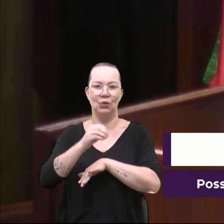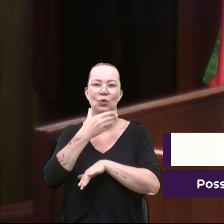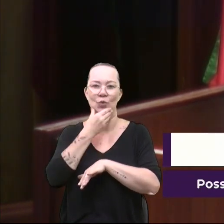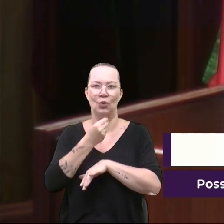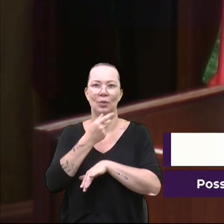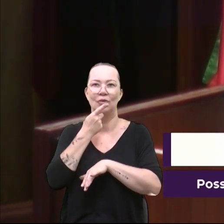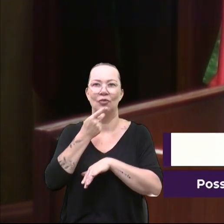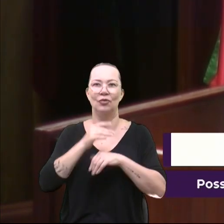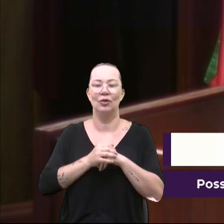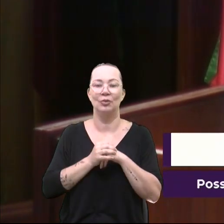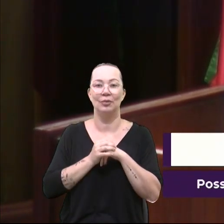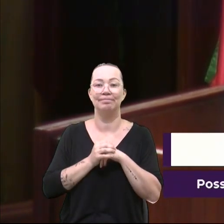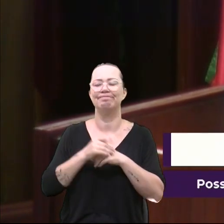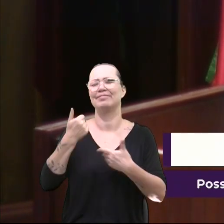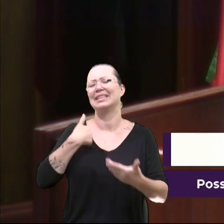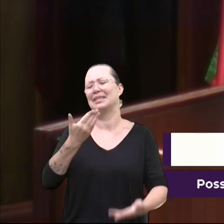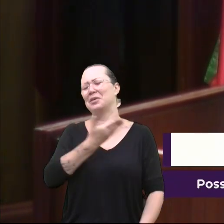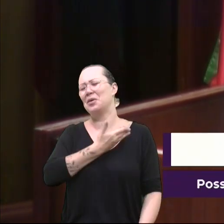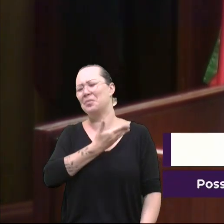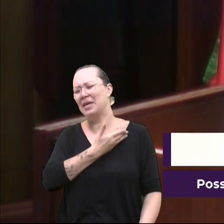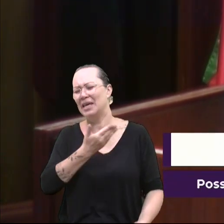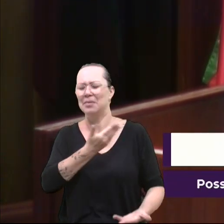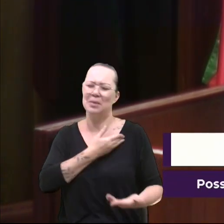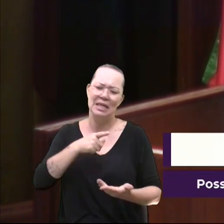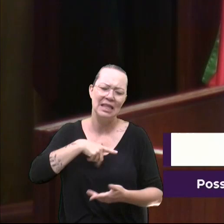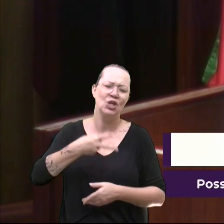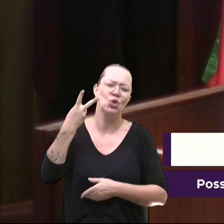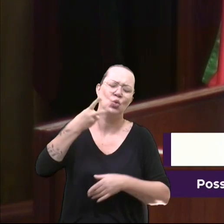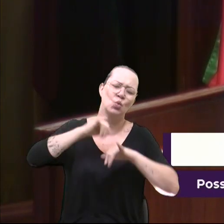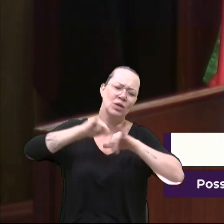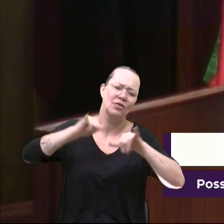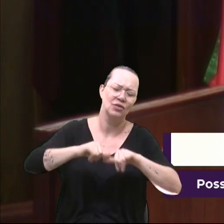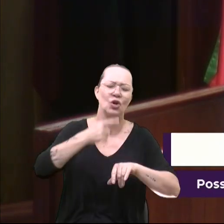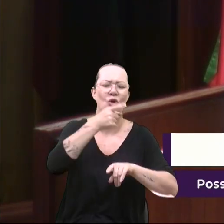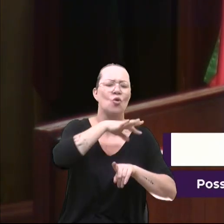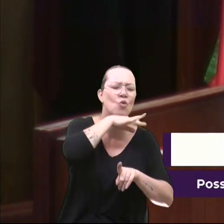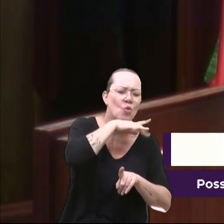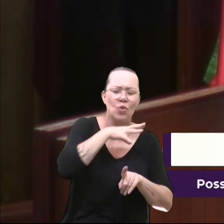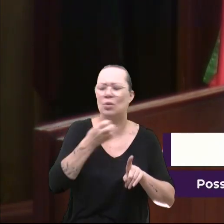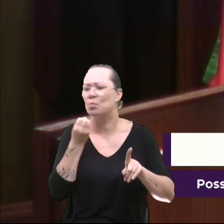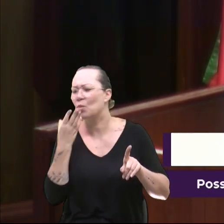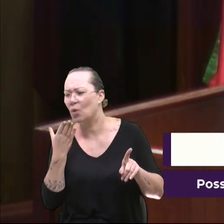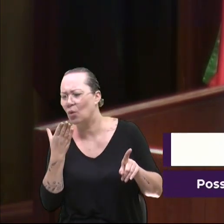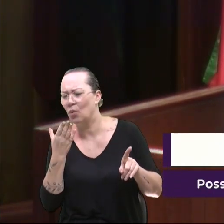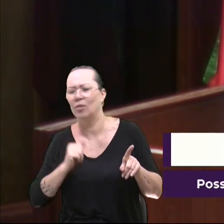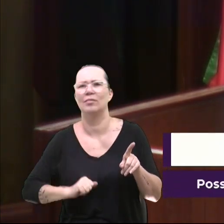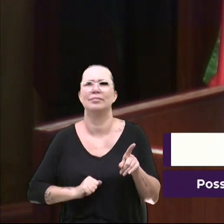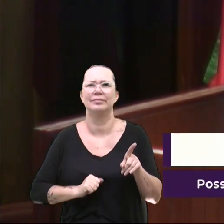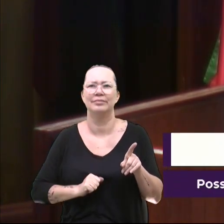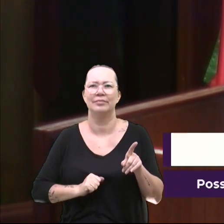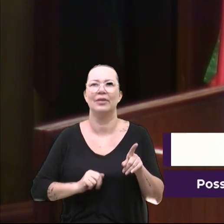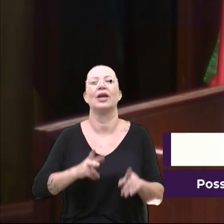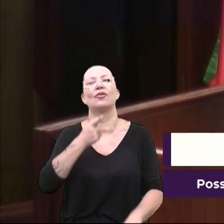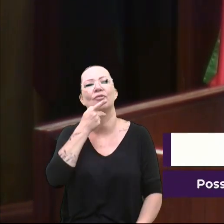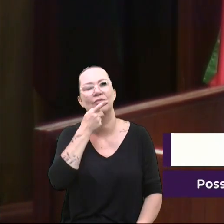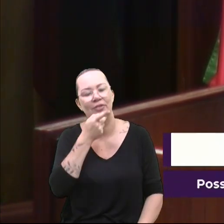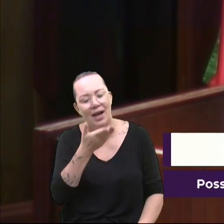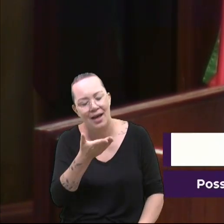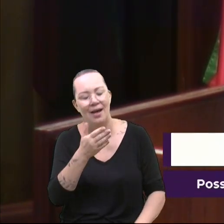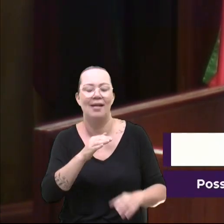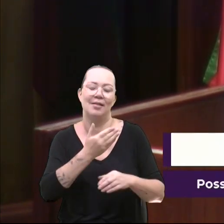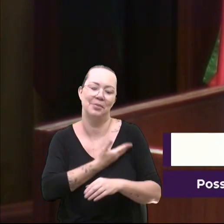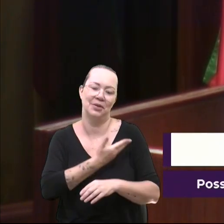Zé D'Ambrós, meu amigo Zé D'Ambrós, tenho duas notícias, uma ruim e uma boa para ti. Fala, seu Isolino.